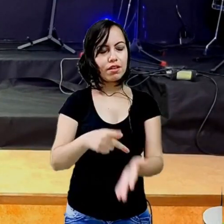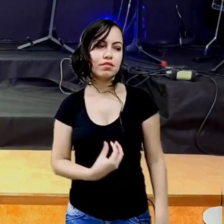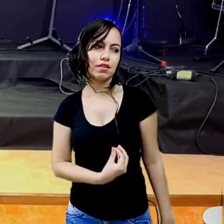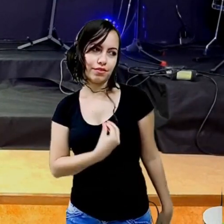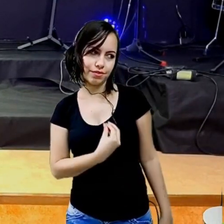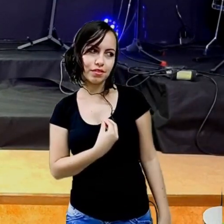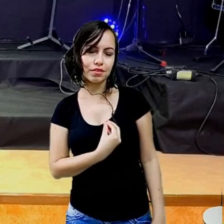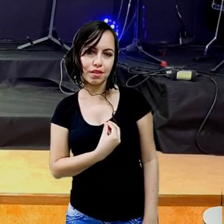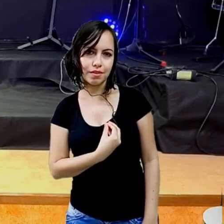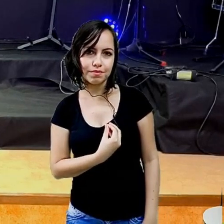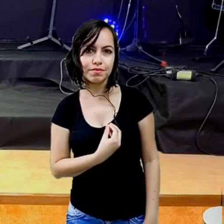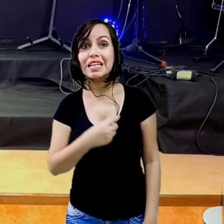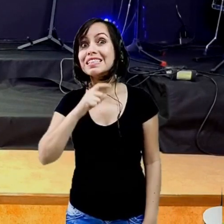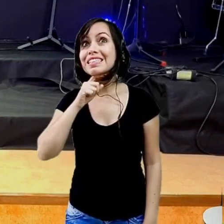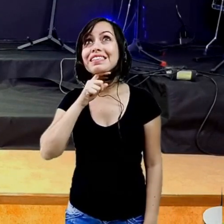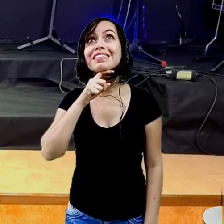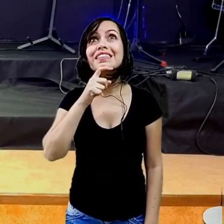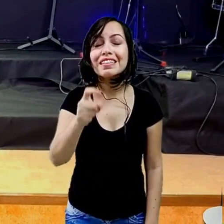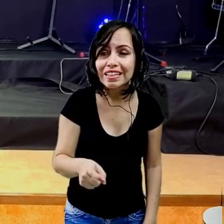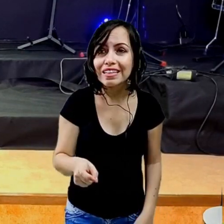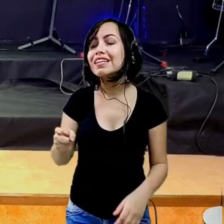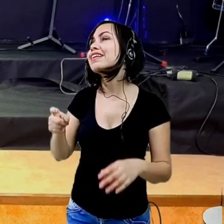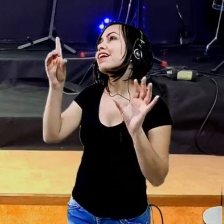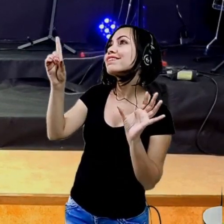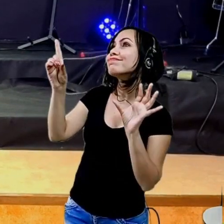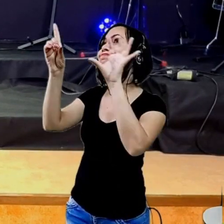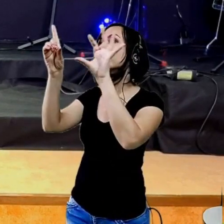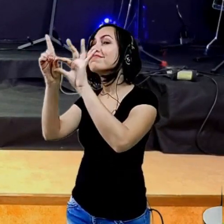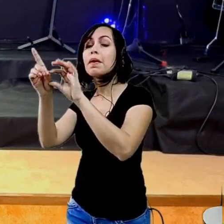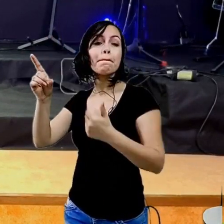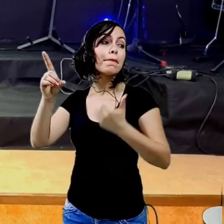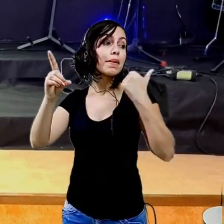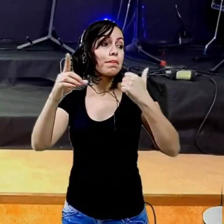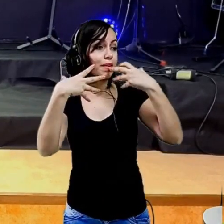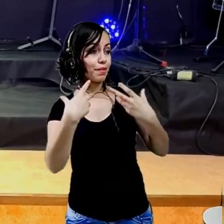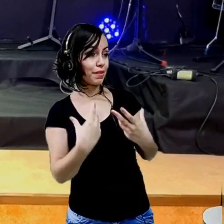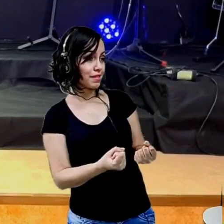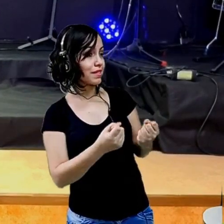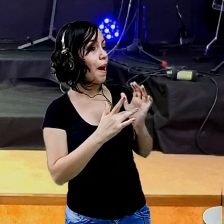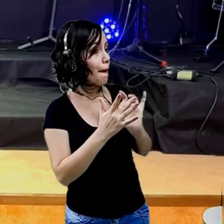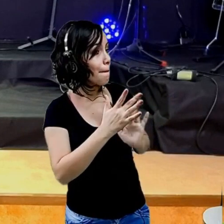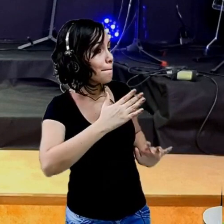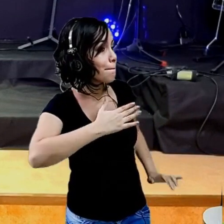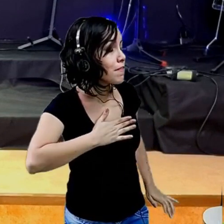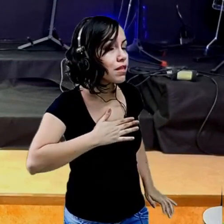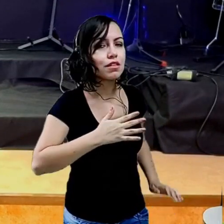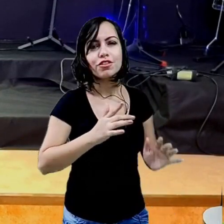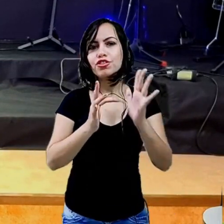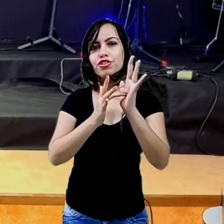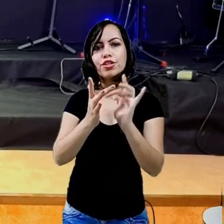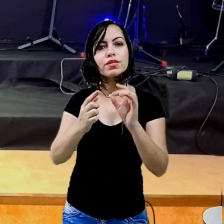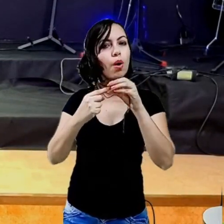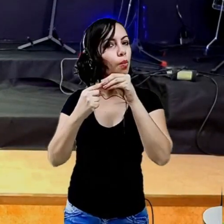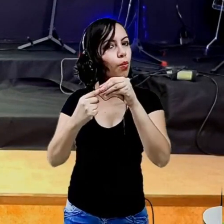verdade e a vida. Ninguém vem ao Pai senão por mim. Jesus é o único e